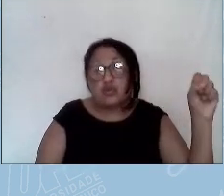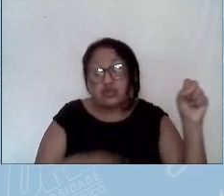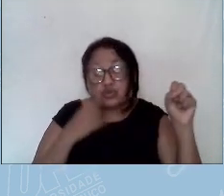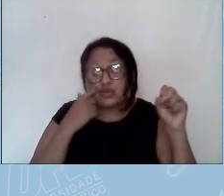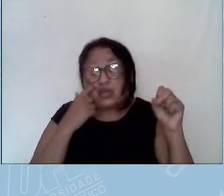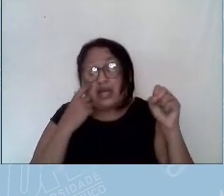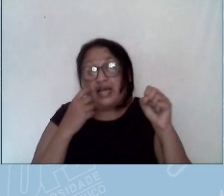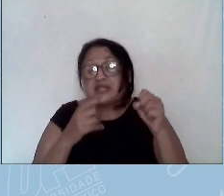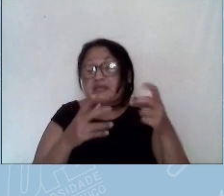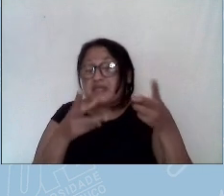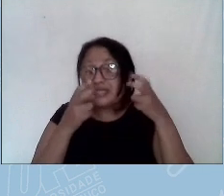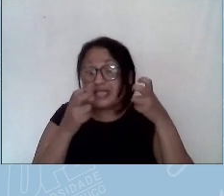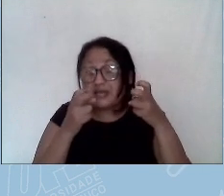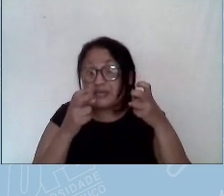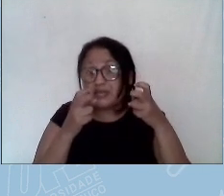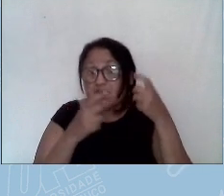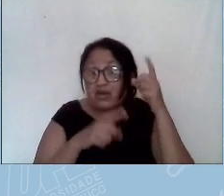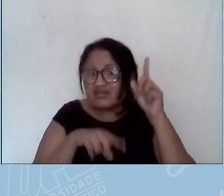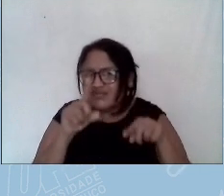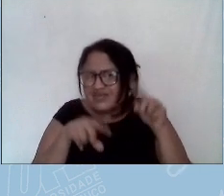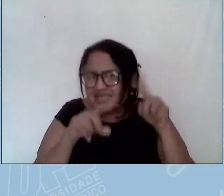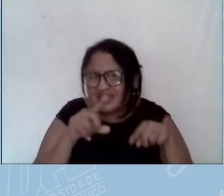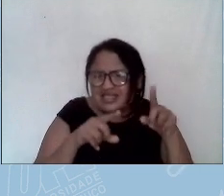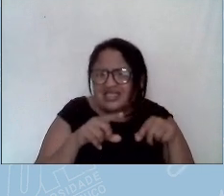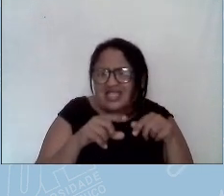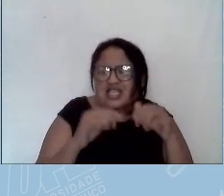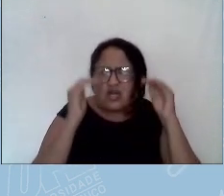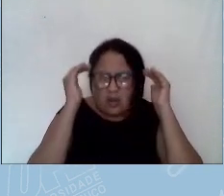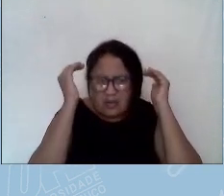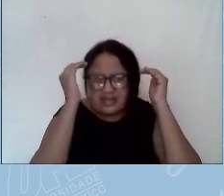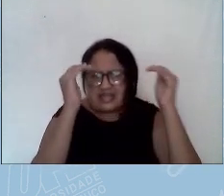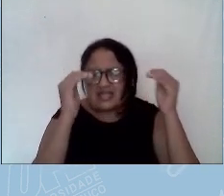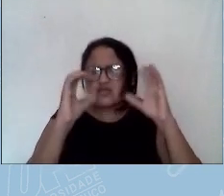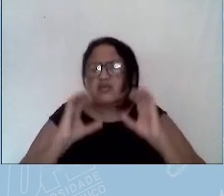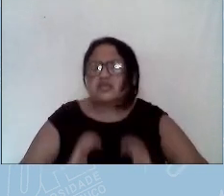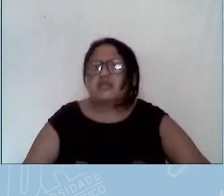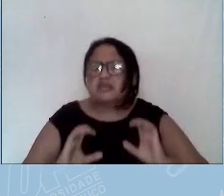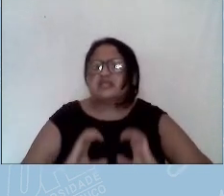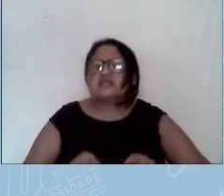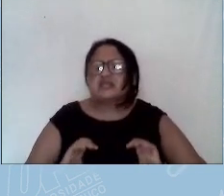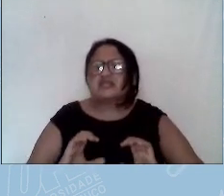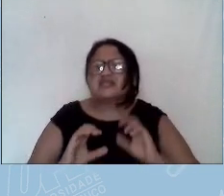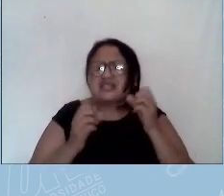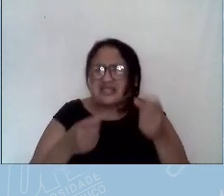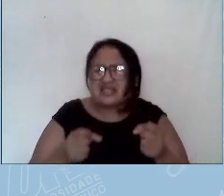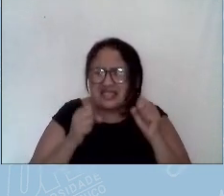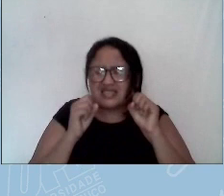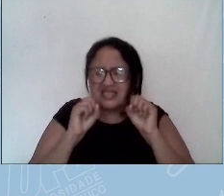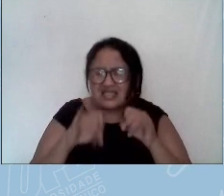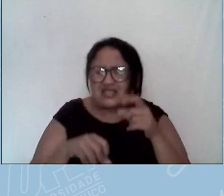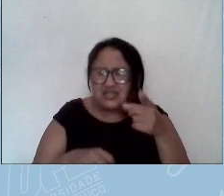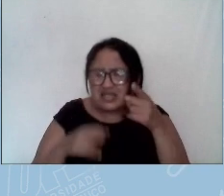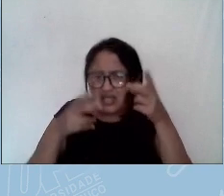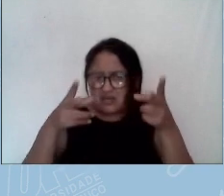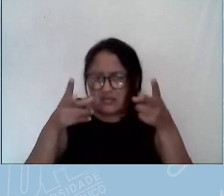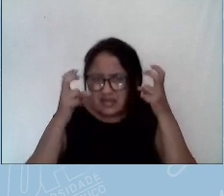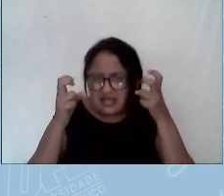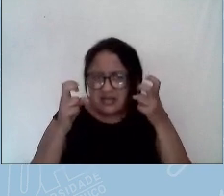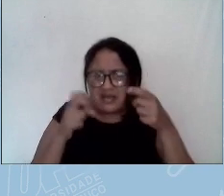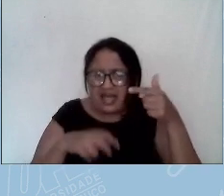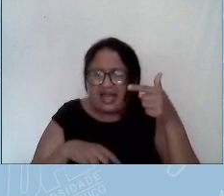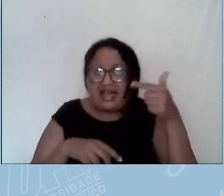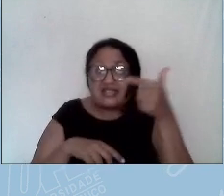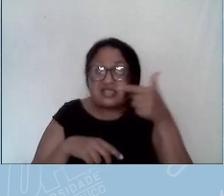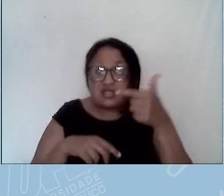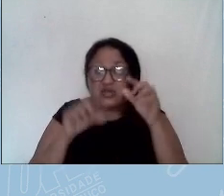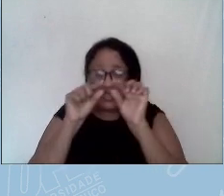obedece a um comportamento se você observar a partir da segunda linha do nosso quadro no dia